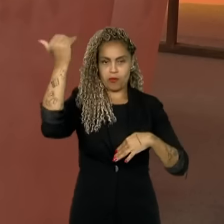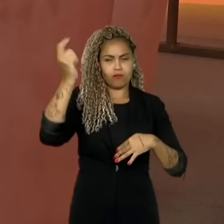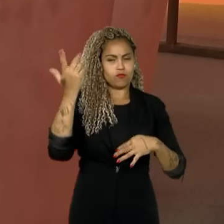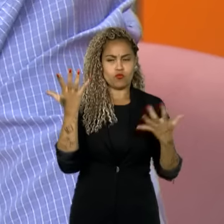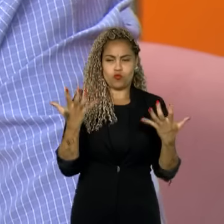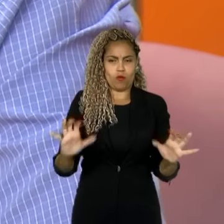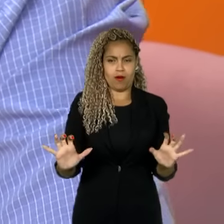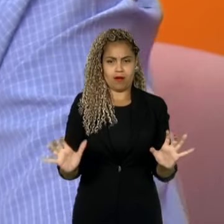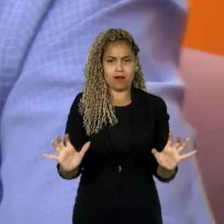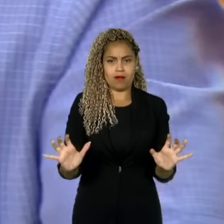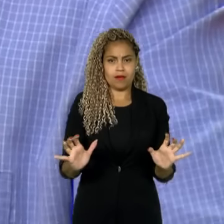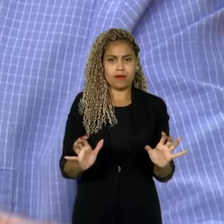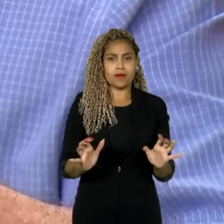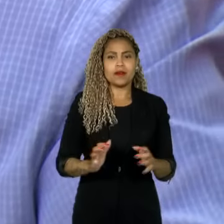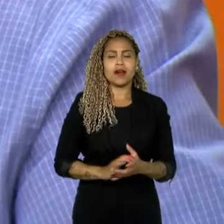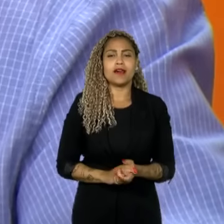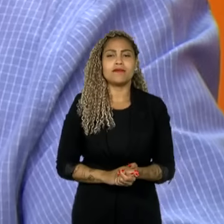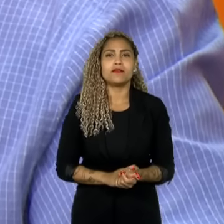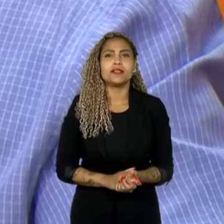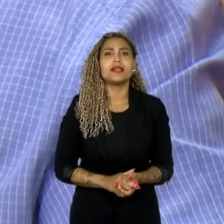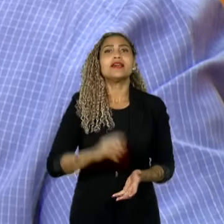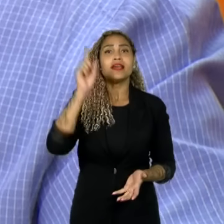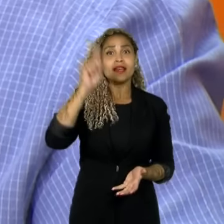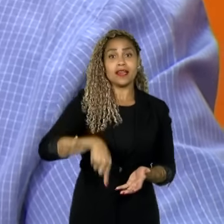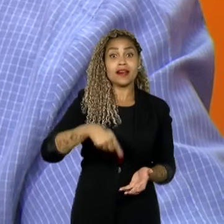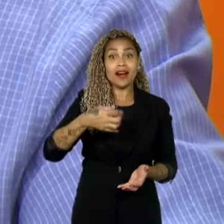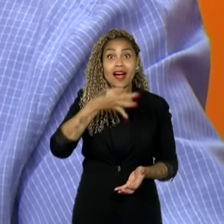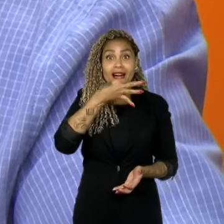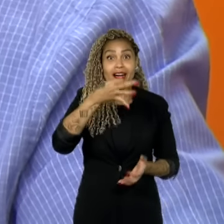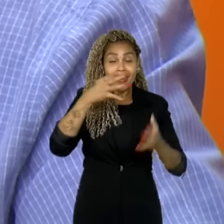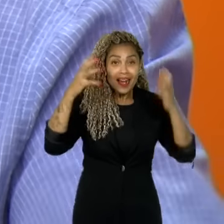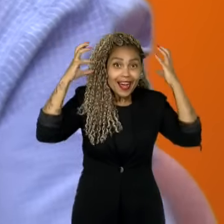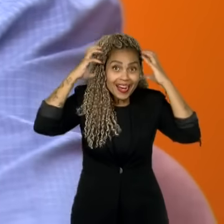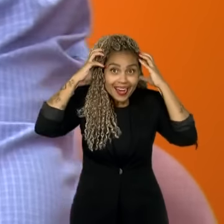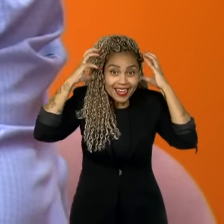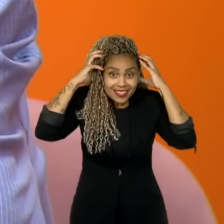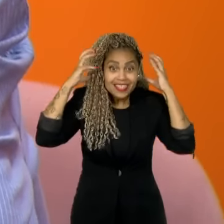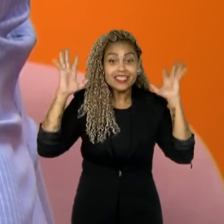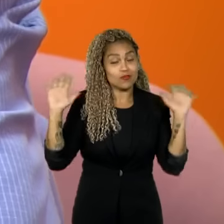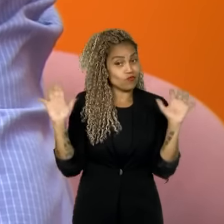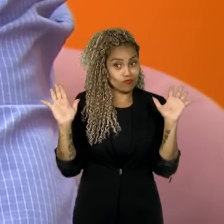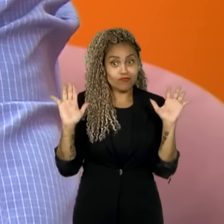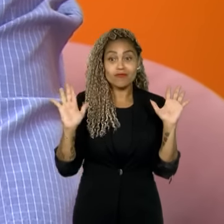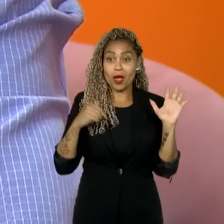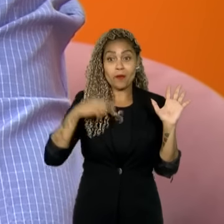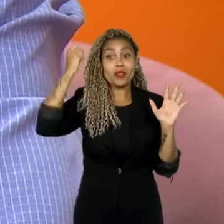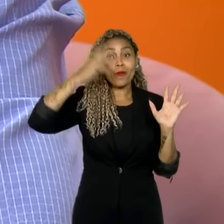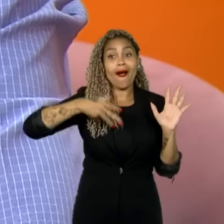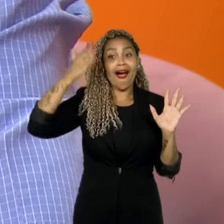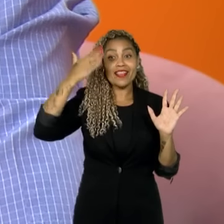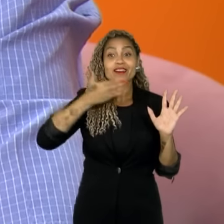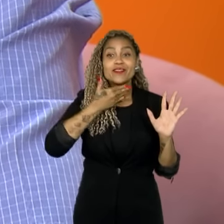meu amor. Eu sou mesmo radialista. O amigo da madrugada. Amigo da madrugada, exatamente.